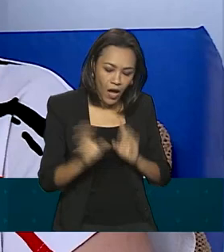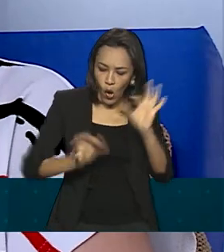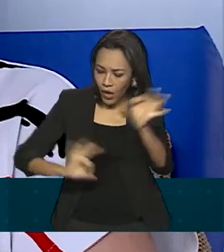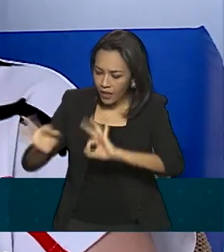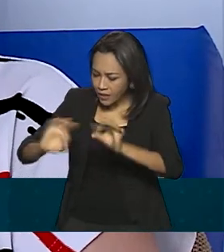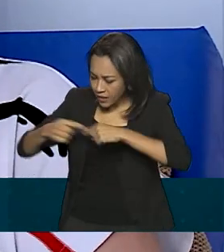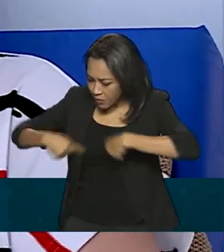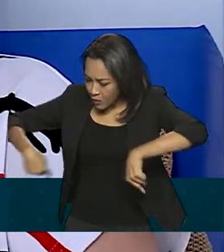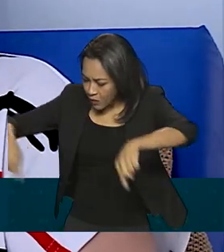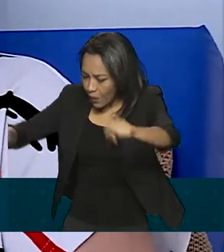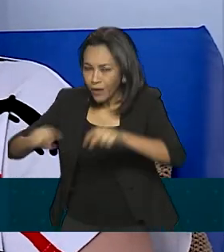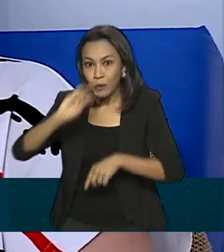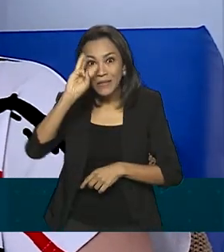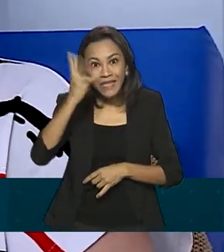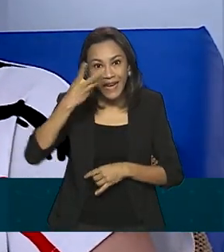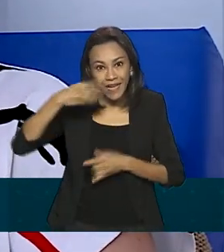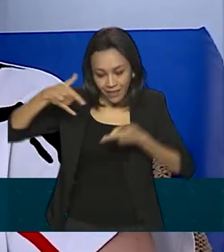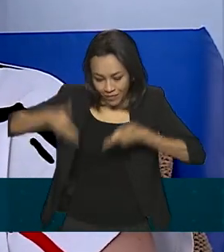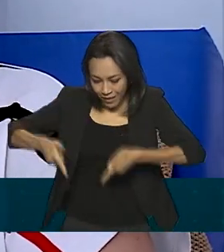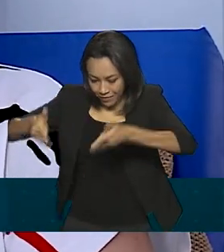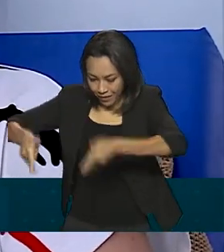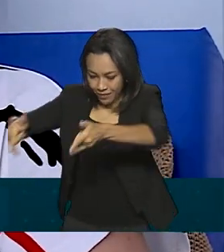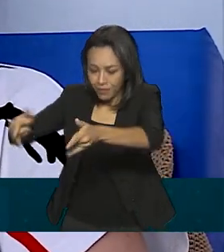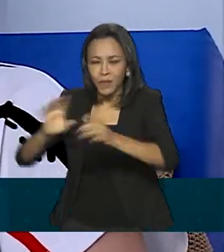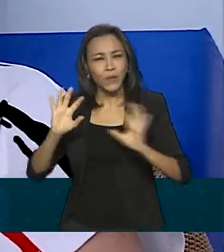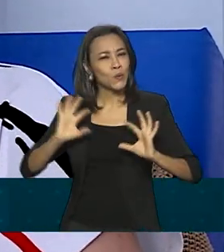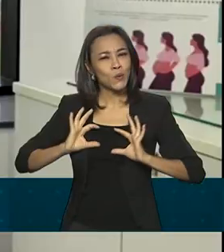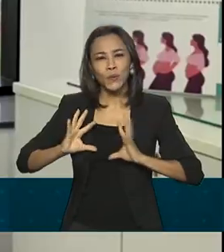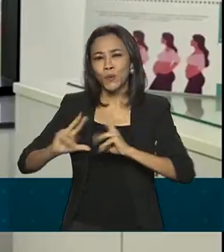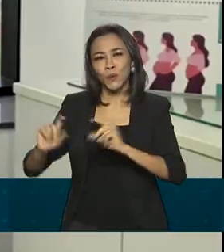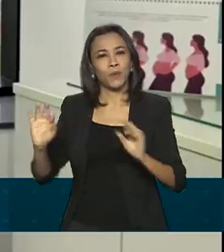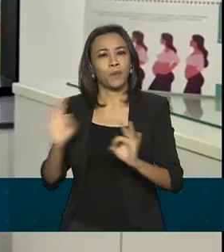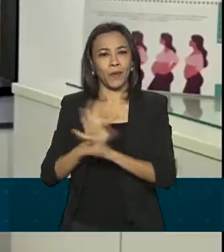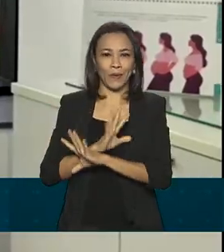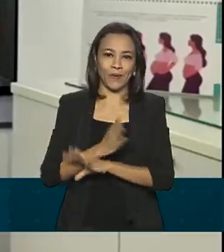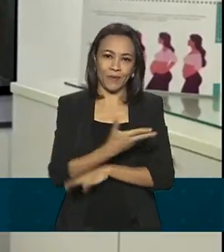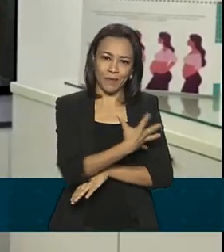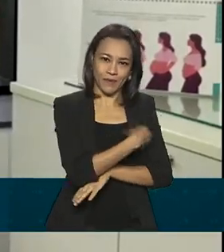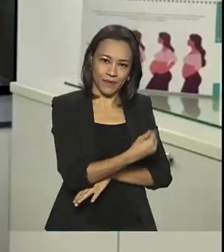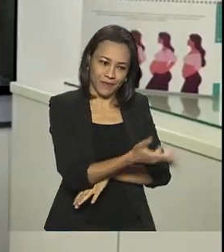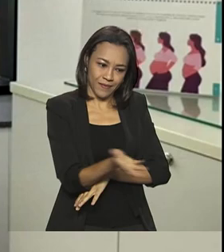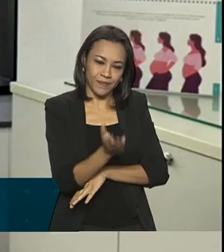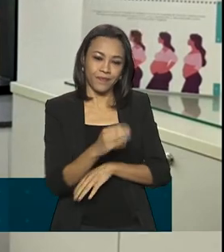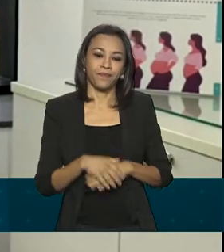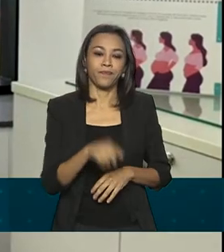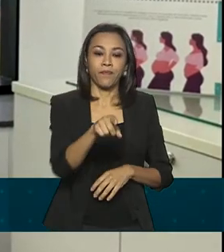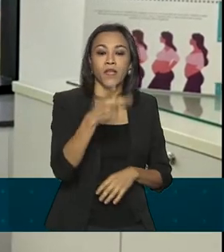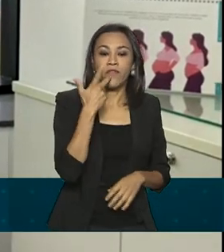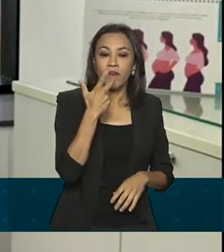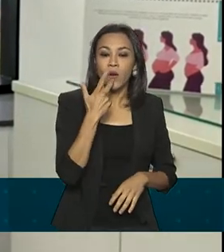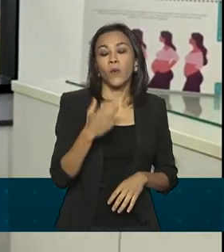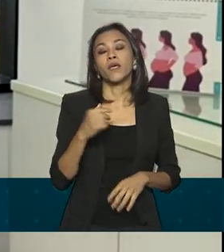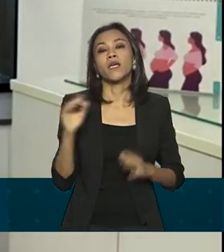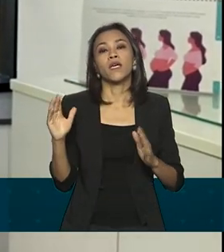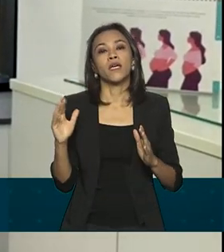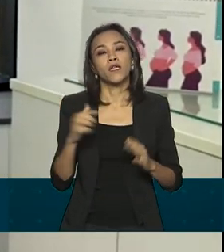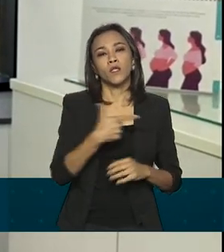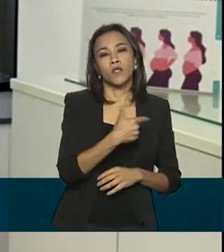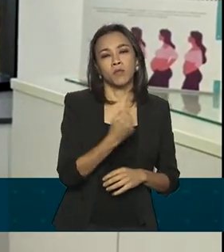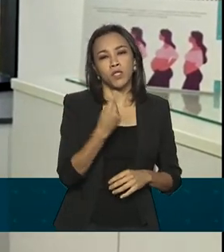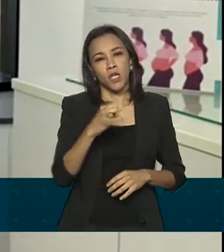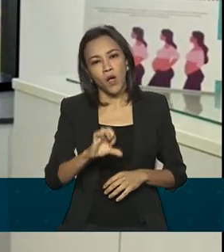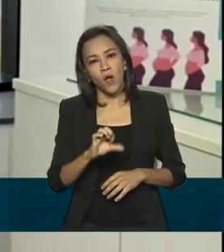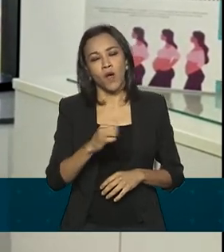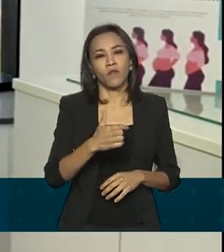quarto com 3 berços, tudo prontinho para elas. Estima-se entre os anos de 2019, 2020 e